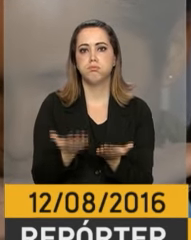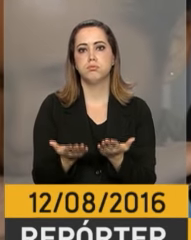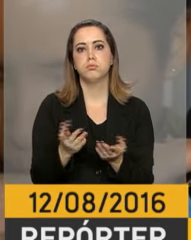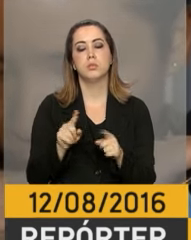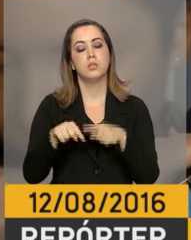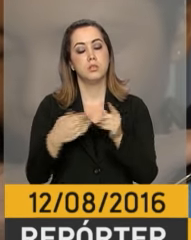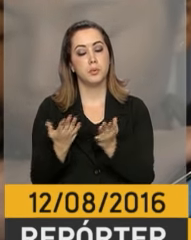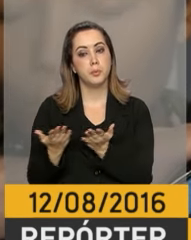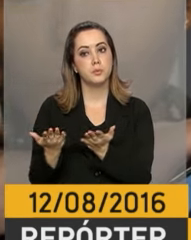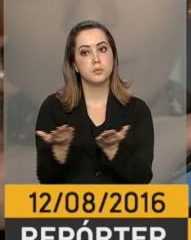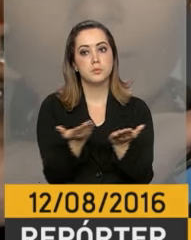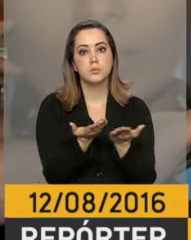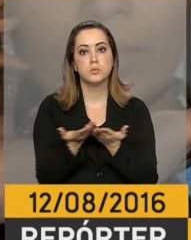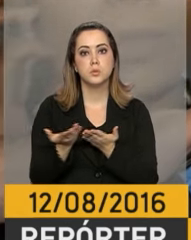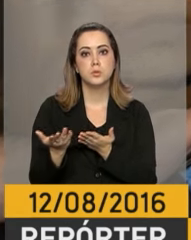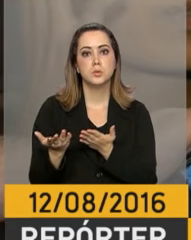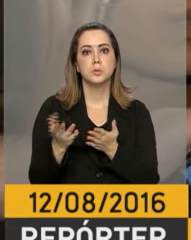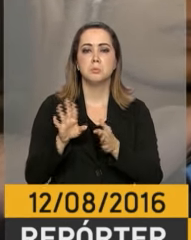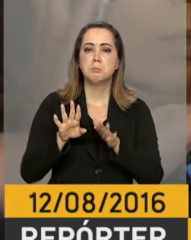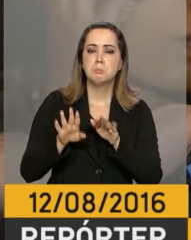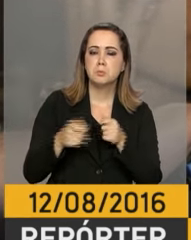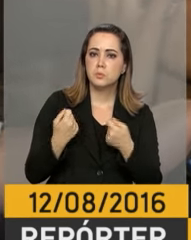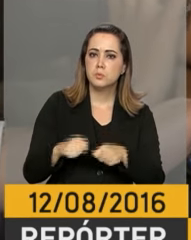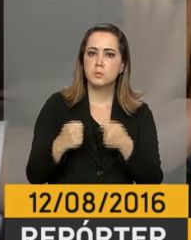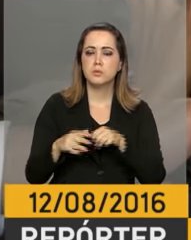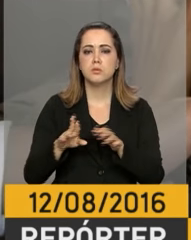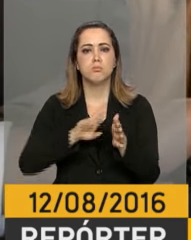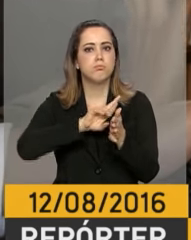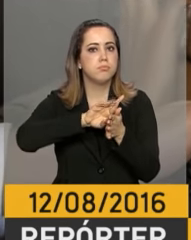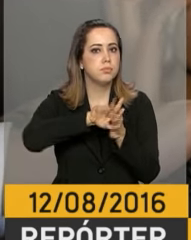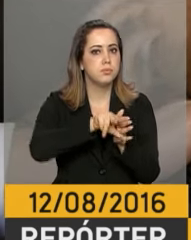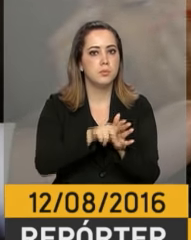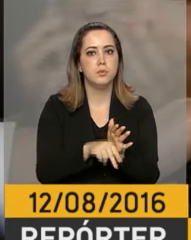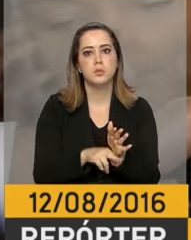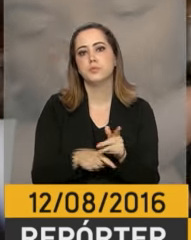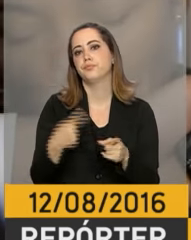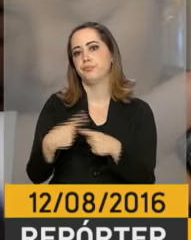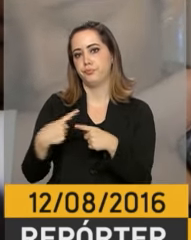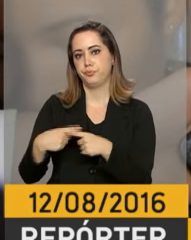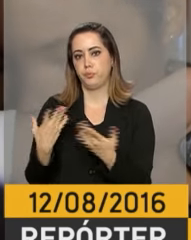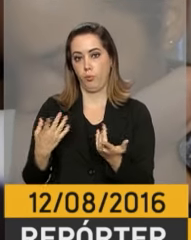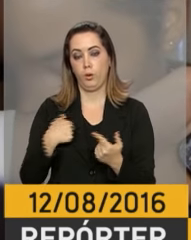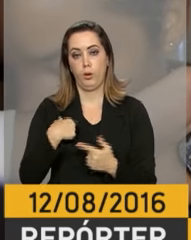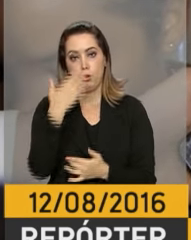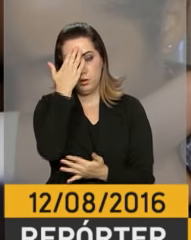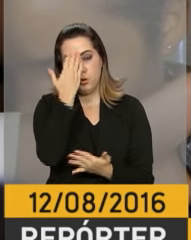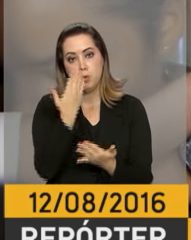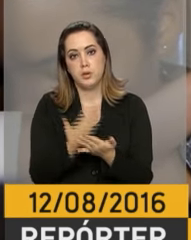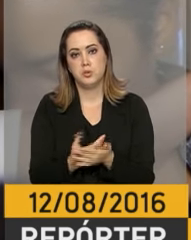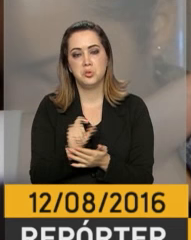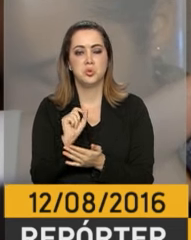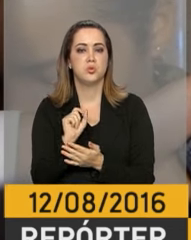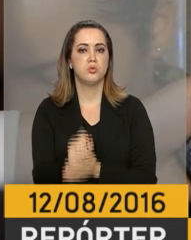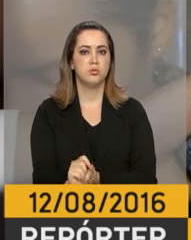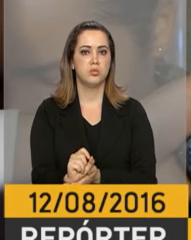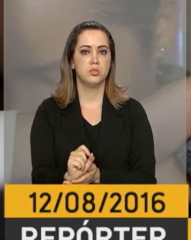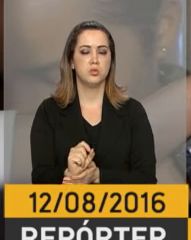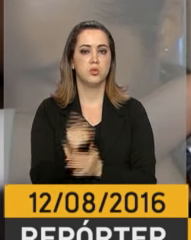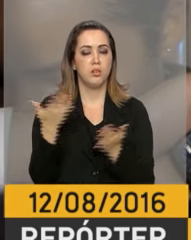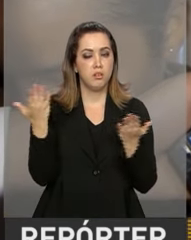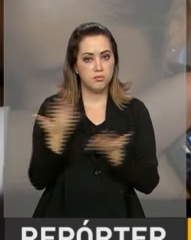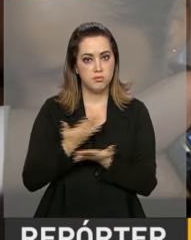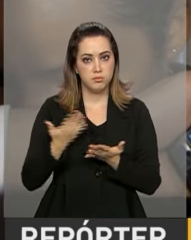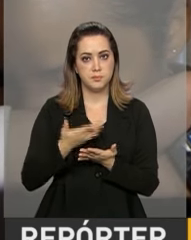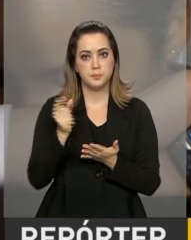mais estável, depende de uma série enorme de fatores. Eu acredito que não é algo que, no